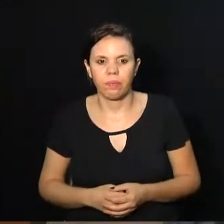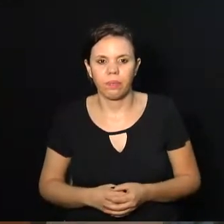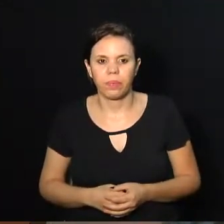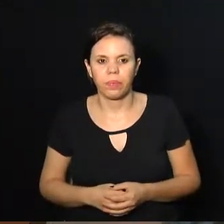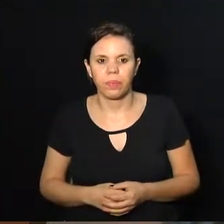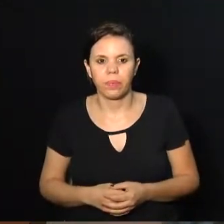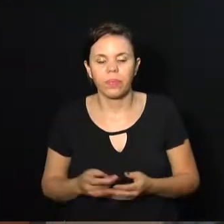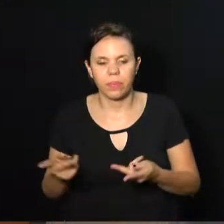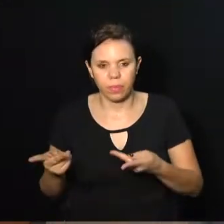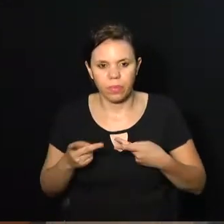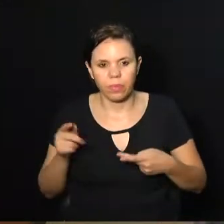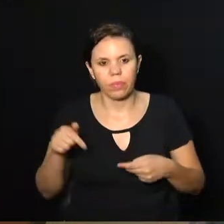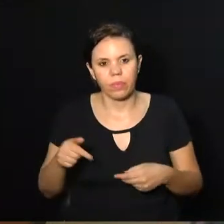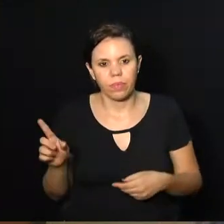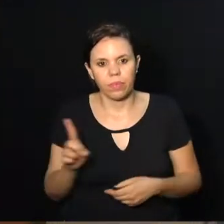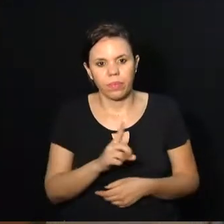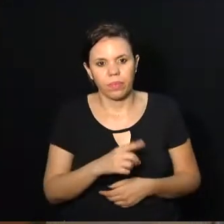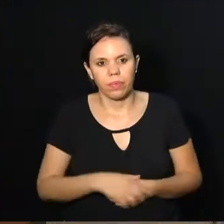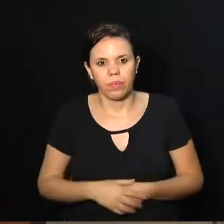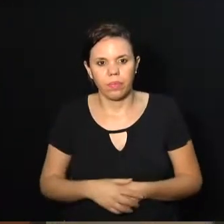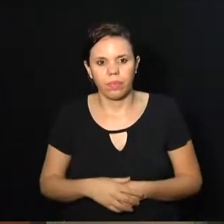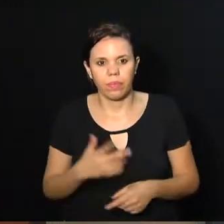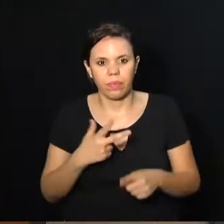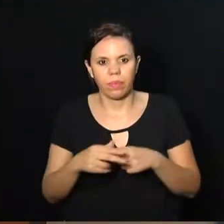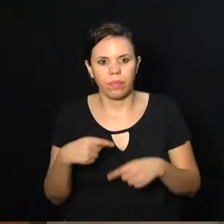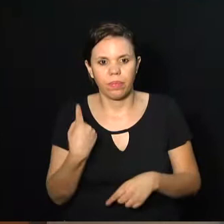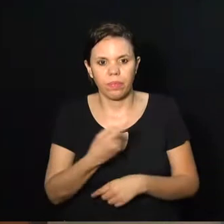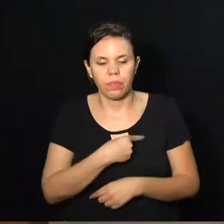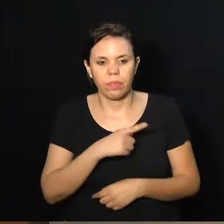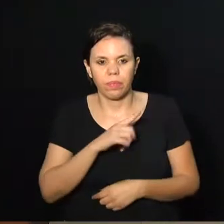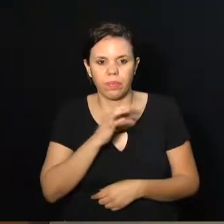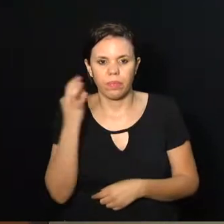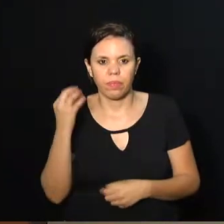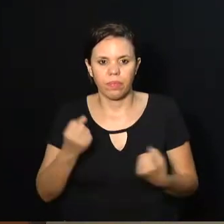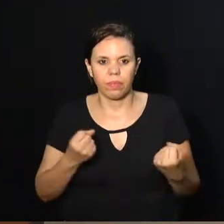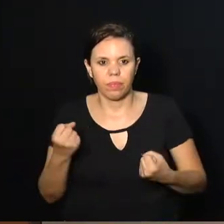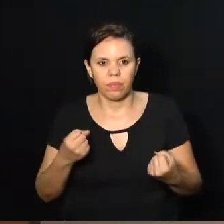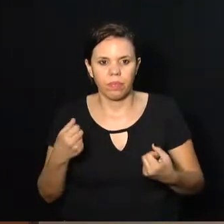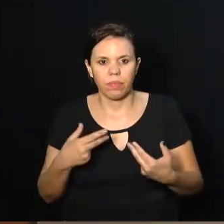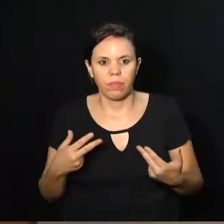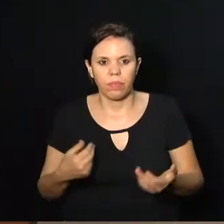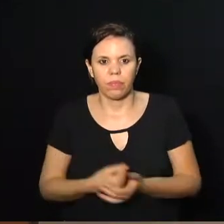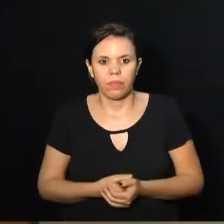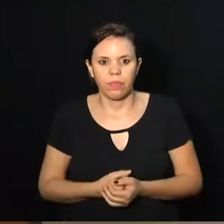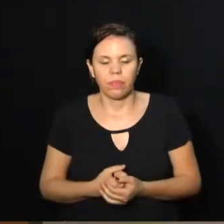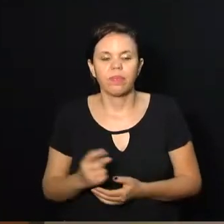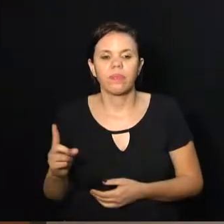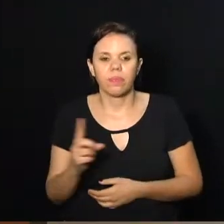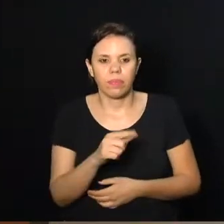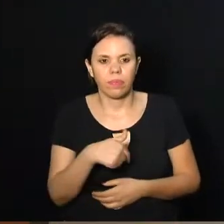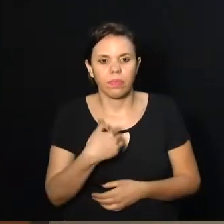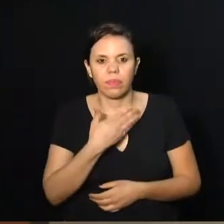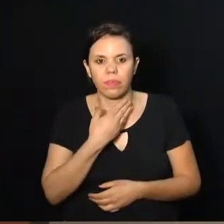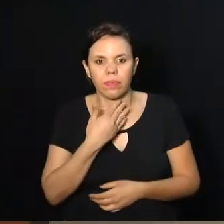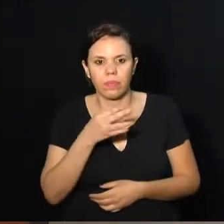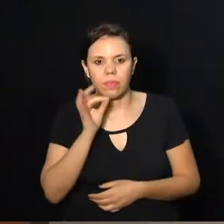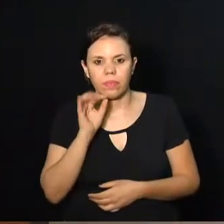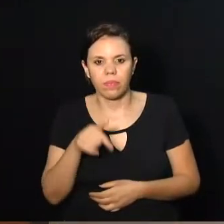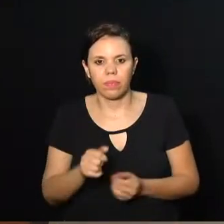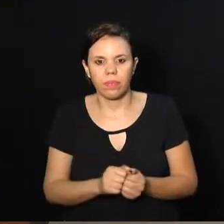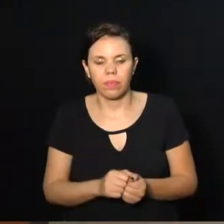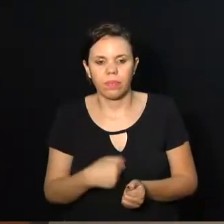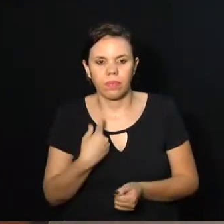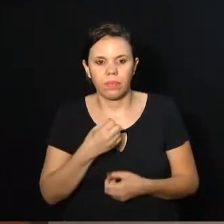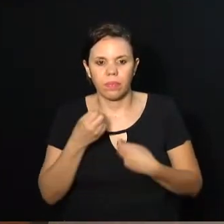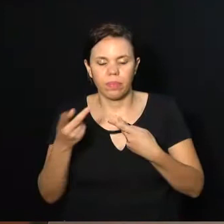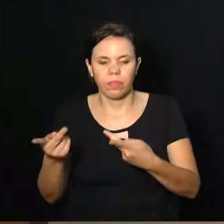convida. Agora ele deu 10 voltas na gente, ele já deve ter um veículo, combustível. Ele tem. Pede para ele passar aqui, tomar um café com a gente. Será